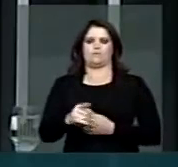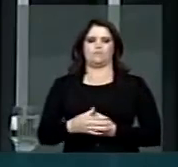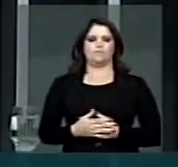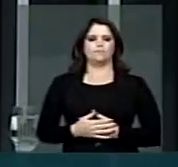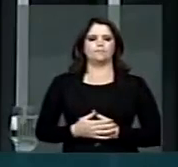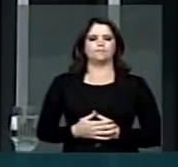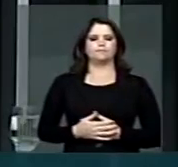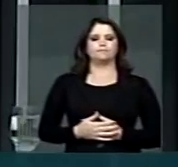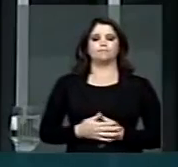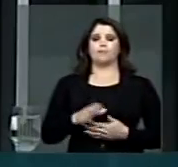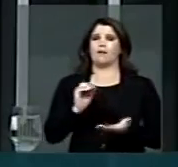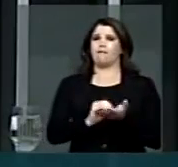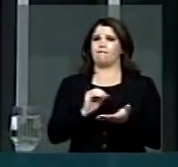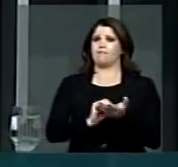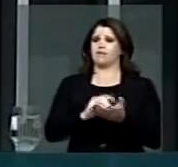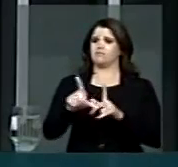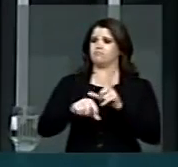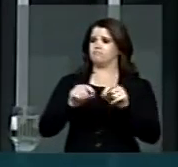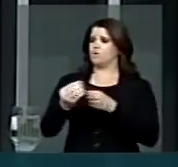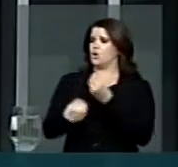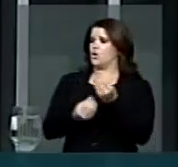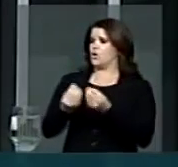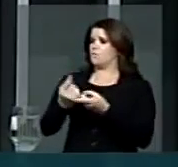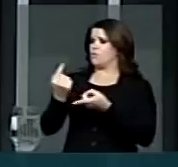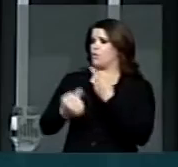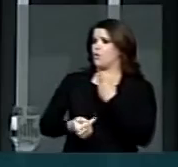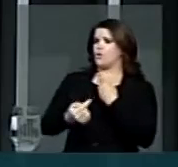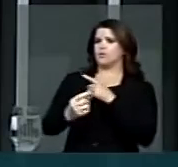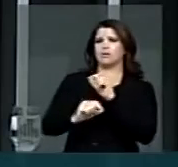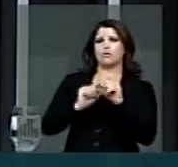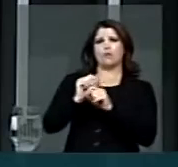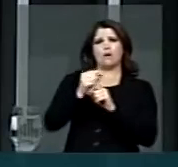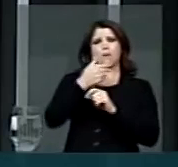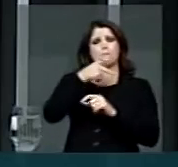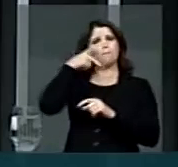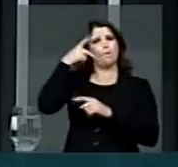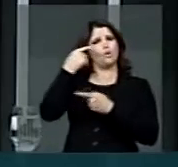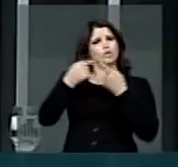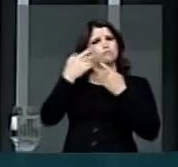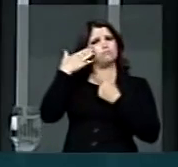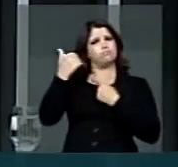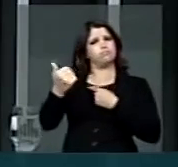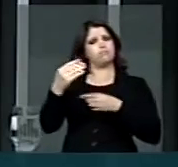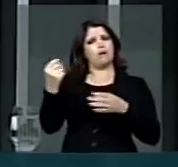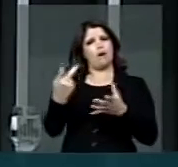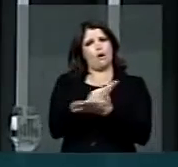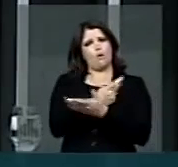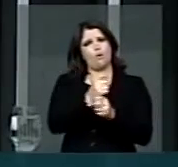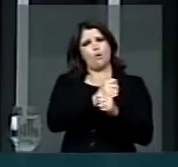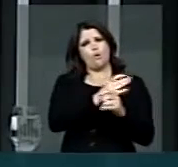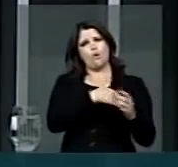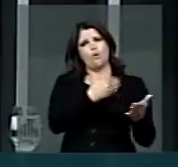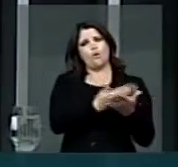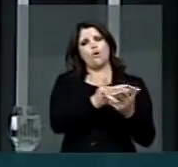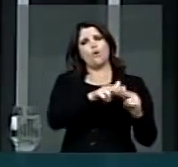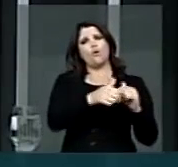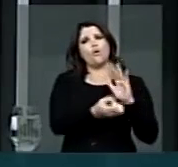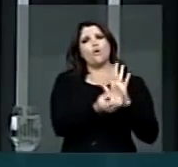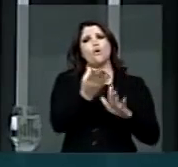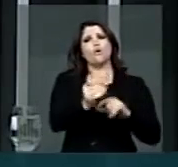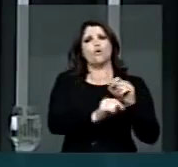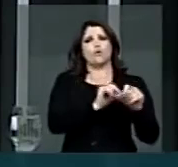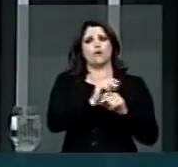A falta de alternativas para contrapor a política de sucesso implementadas na última década